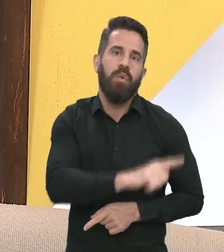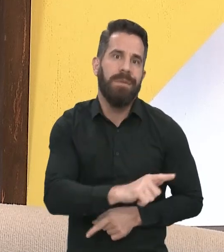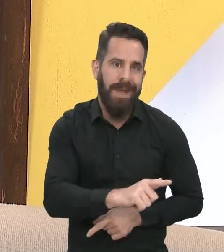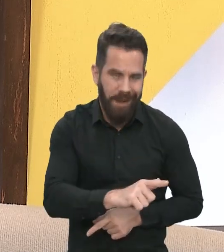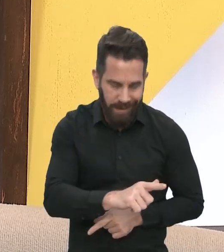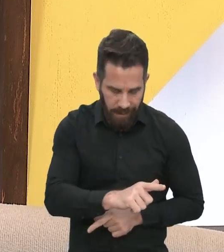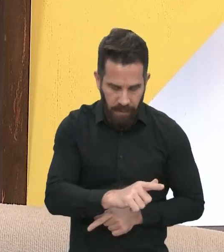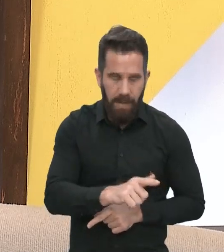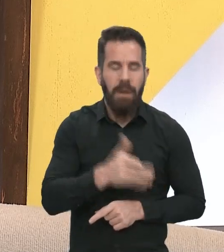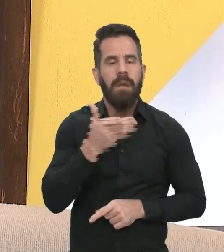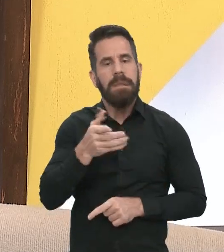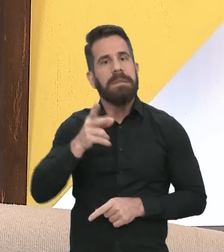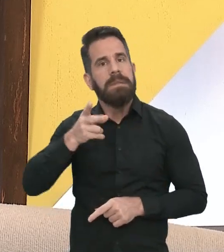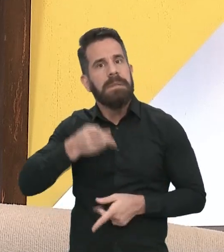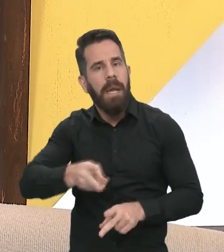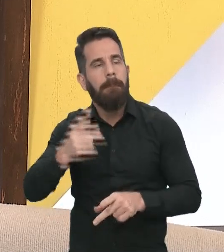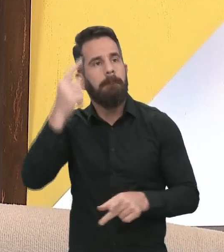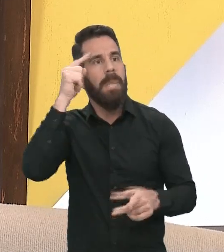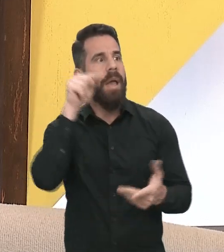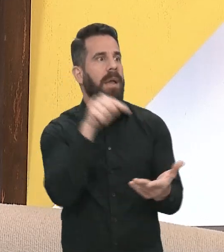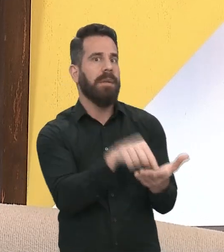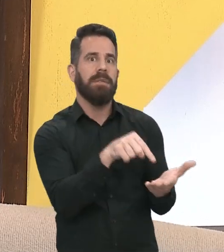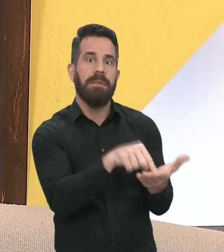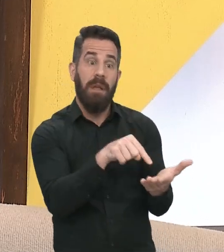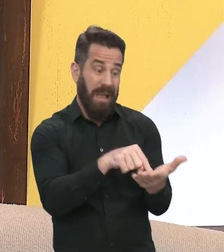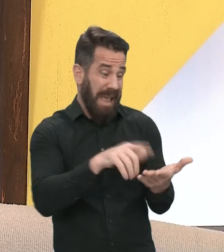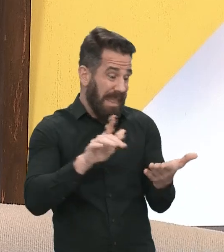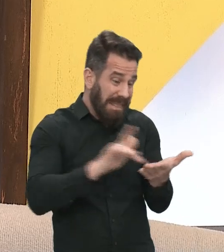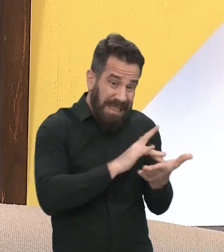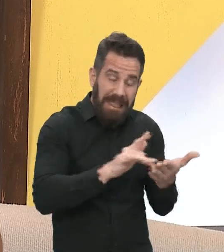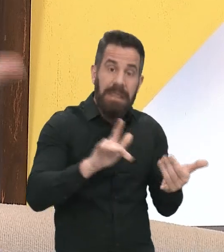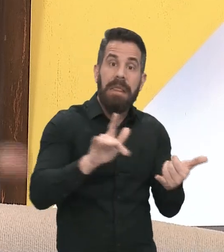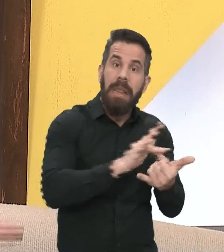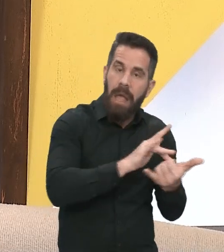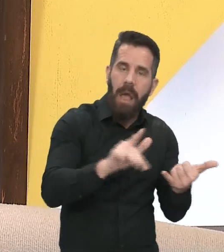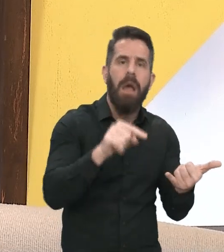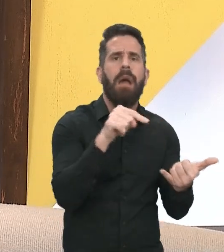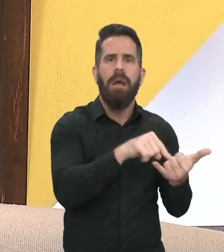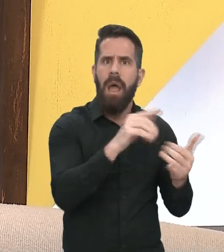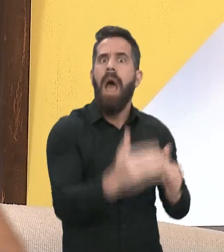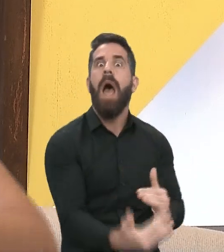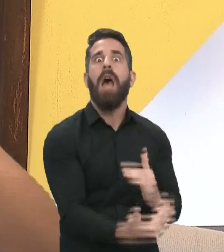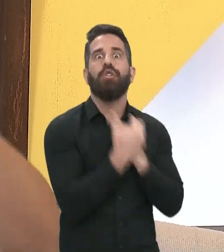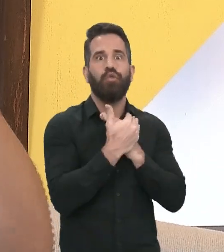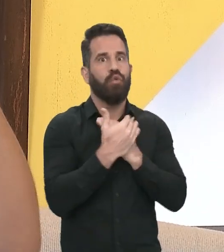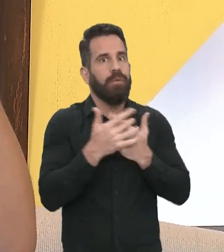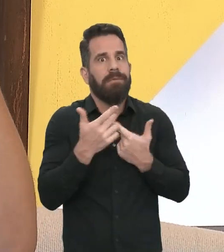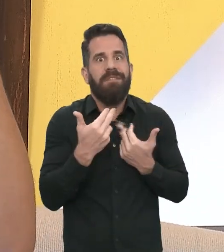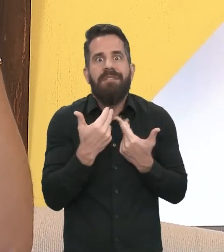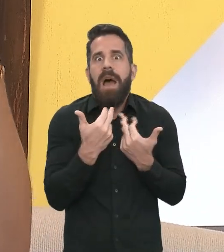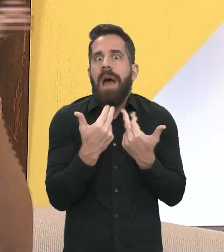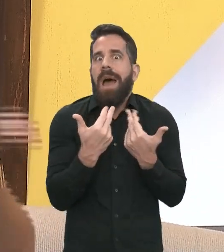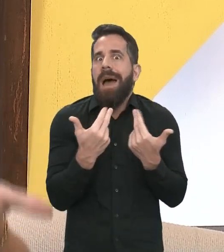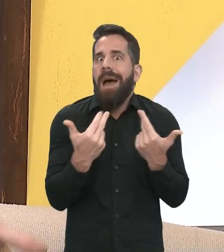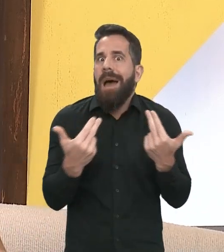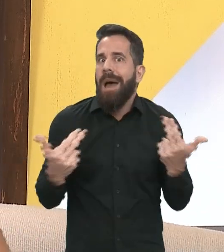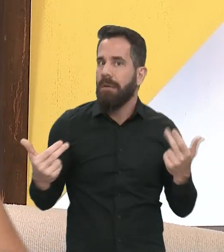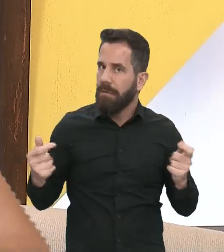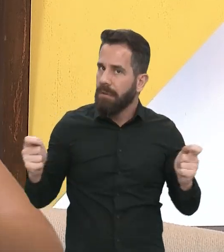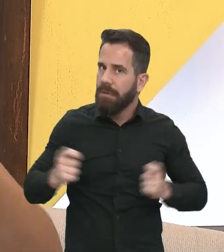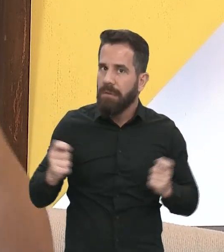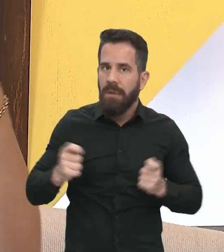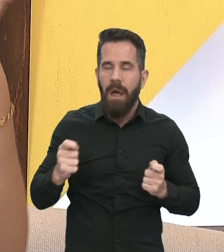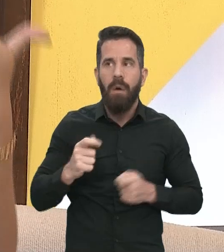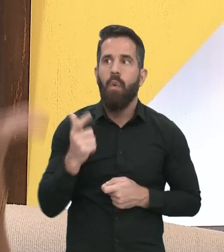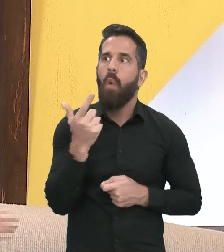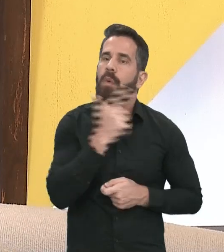na tela como um meio e não como um fim. É um meio que pode ser muito bem utilizado, que pode ser um passaporte para